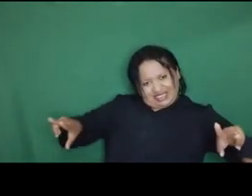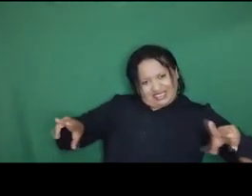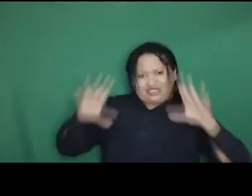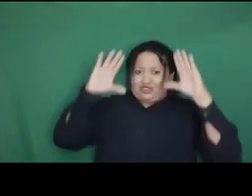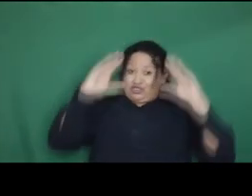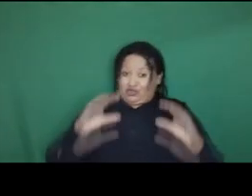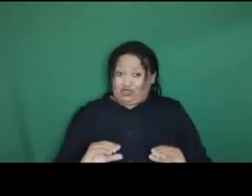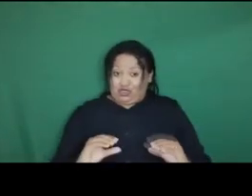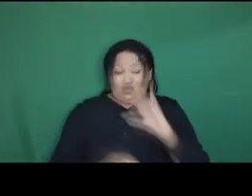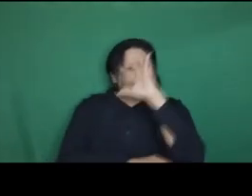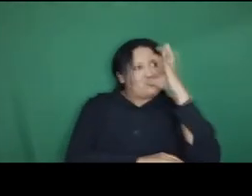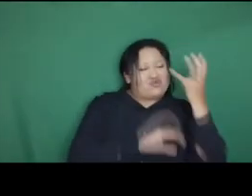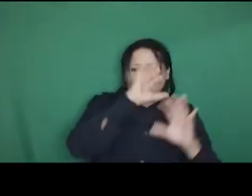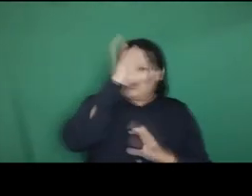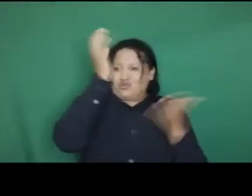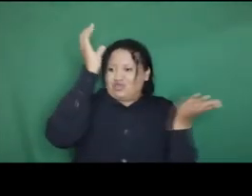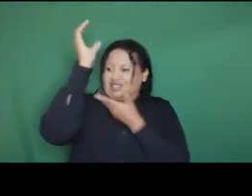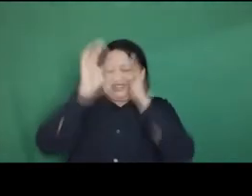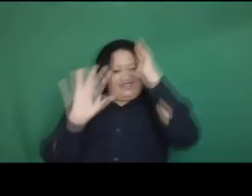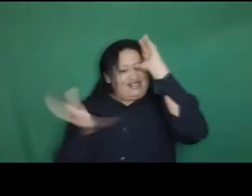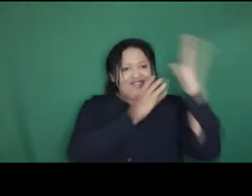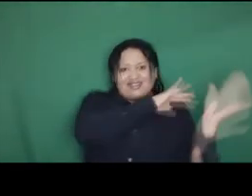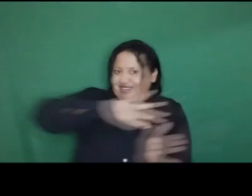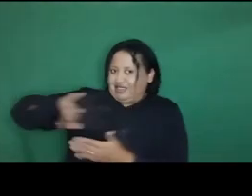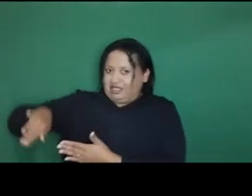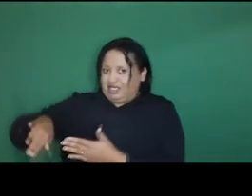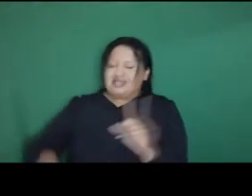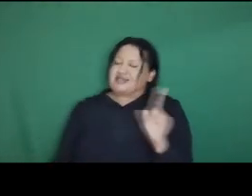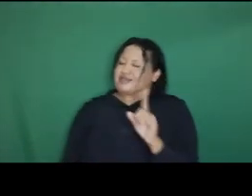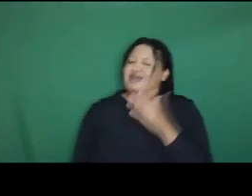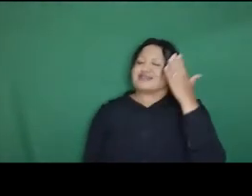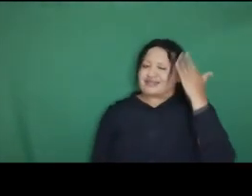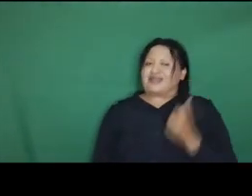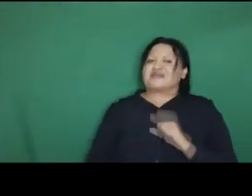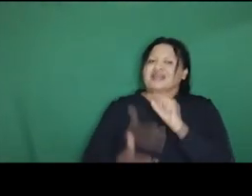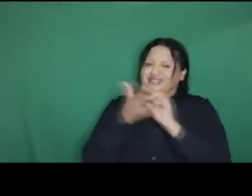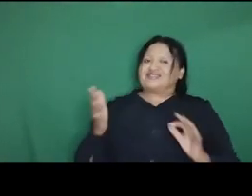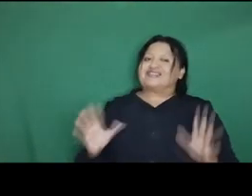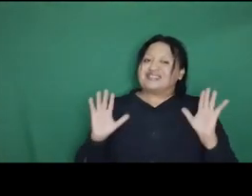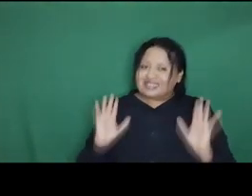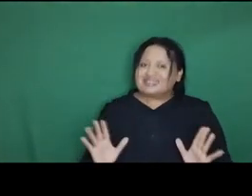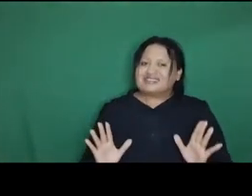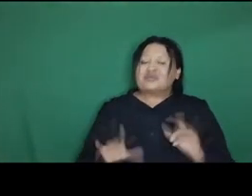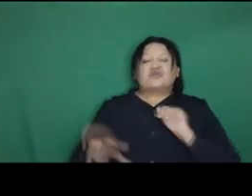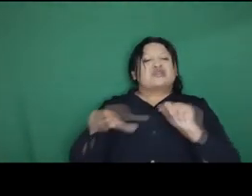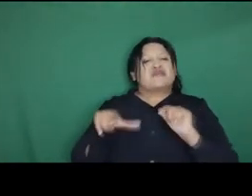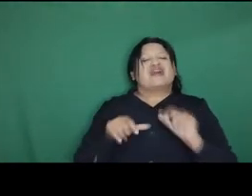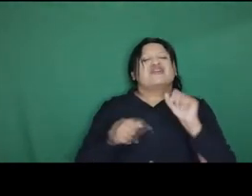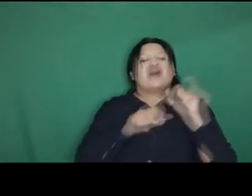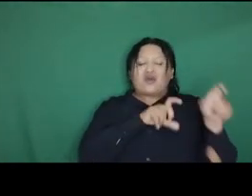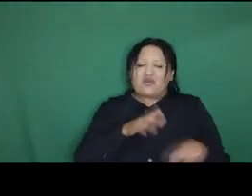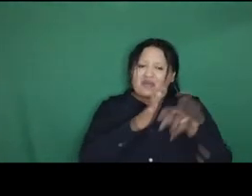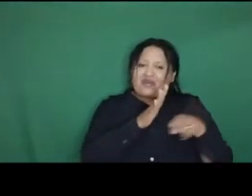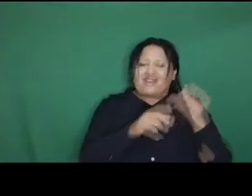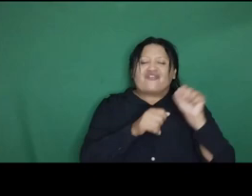diversidade Com redução de desmatamento então gente a gente sabe que a atividade agropecuária Ela